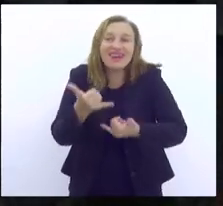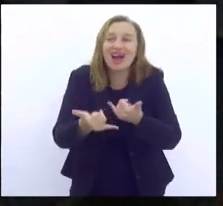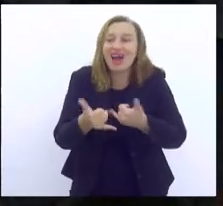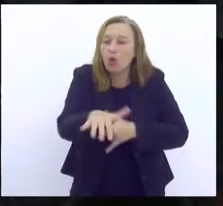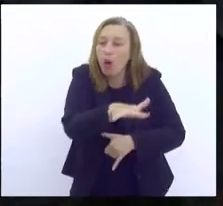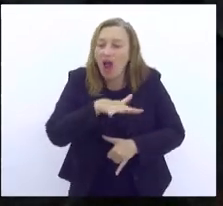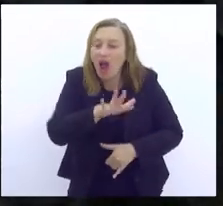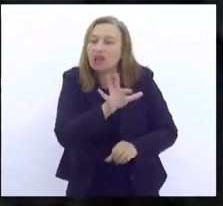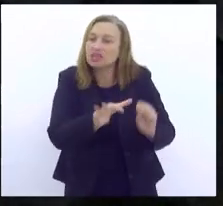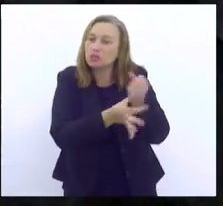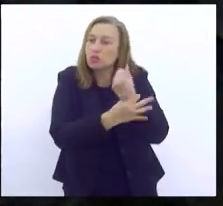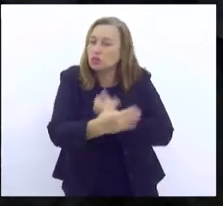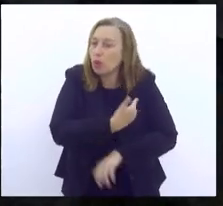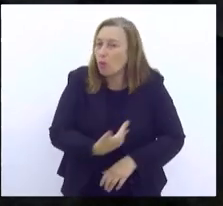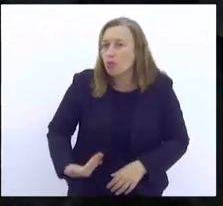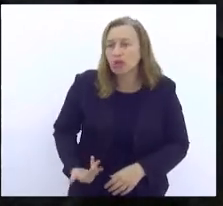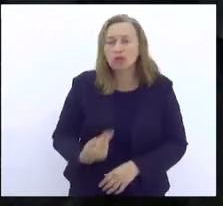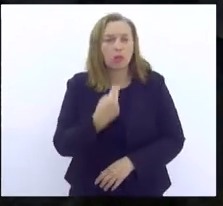segurança pública.